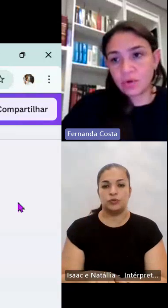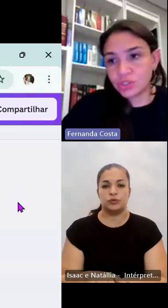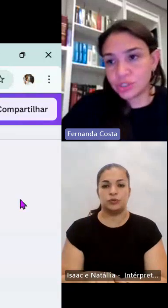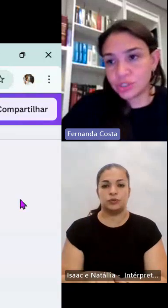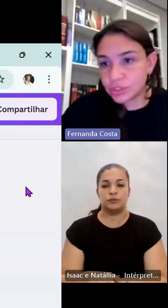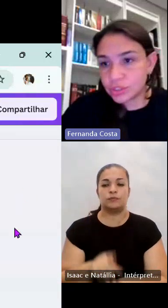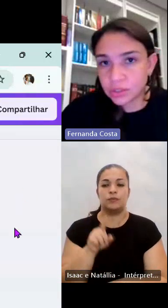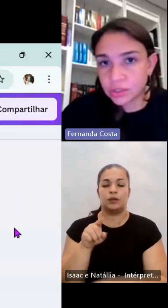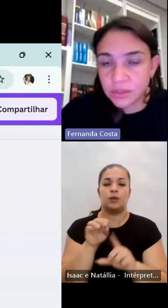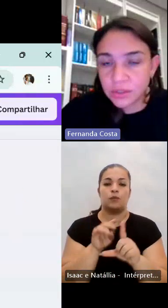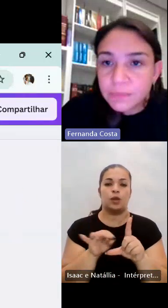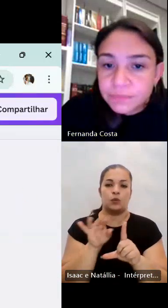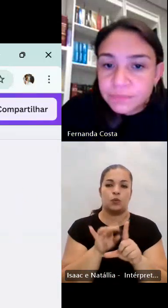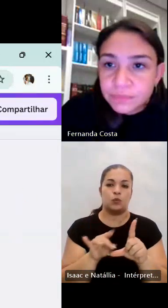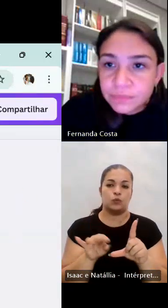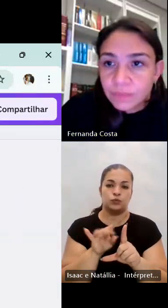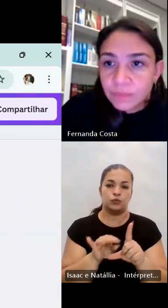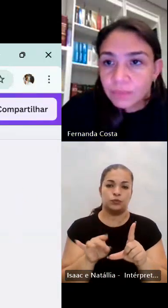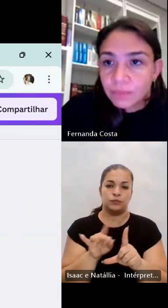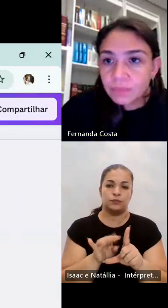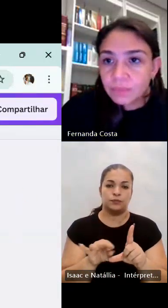QR Code.